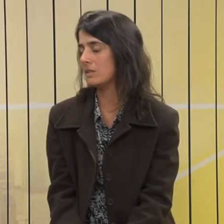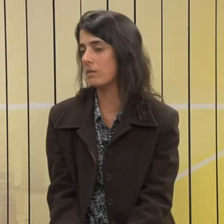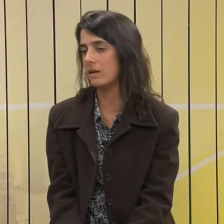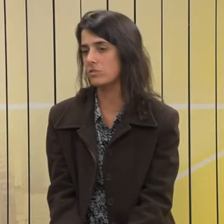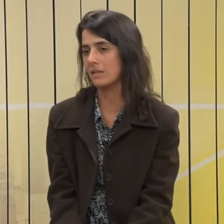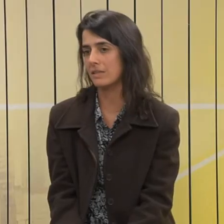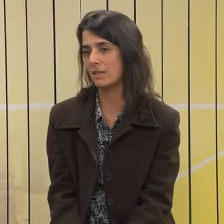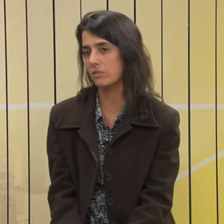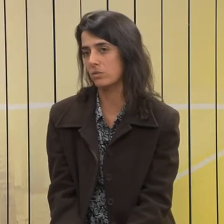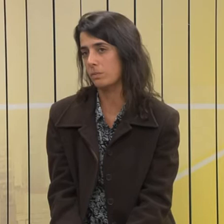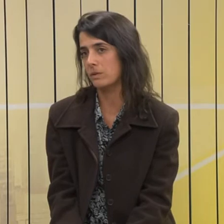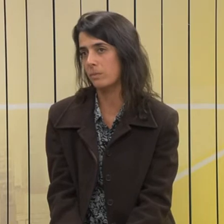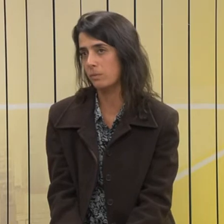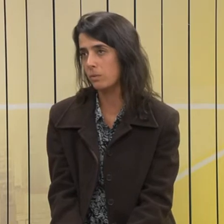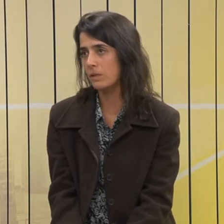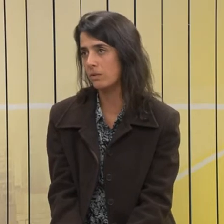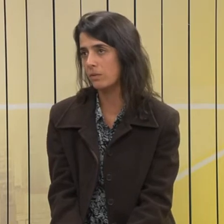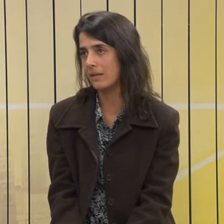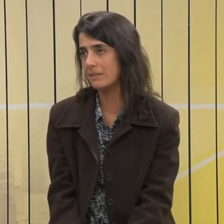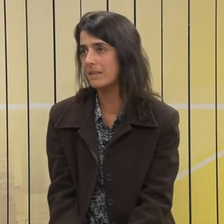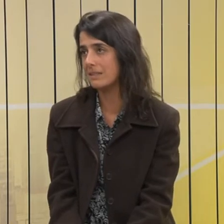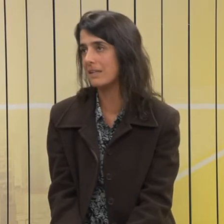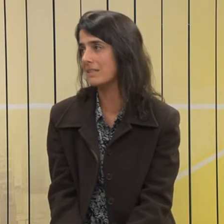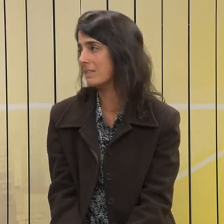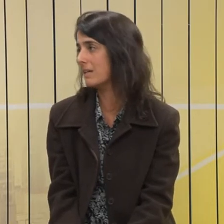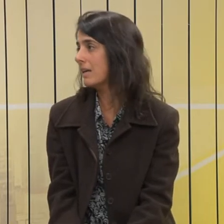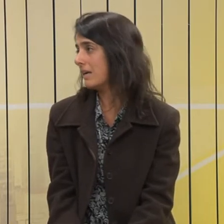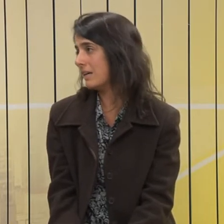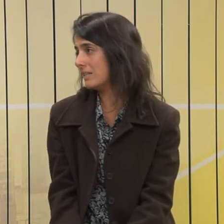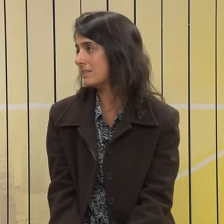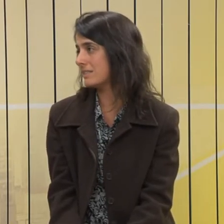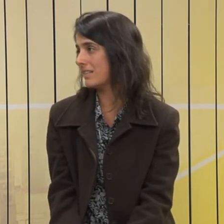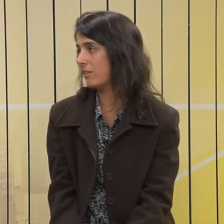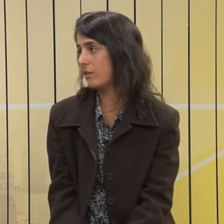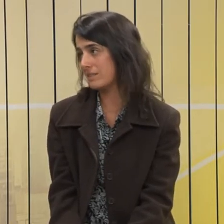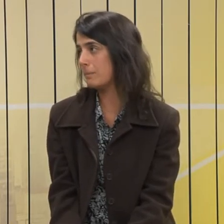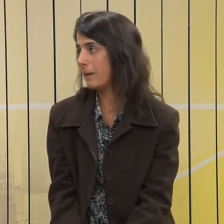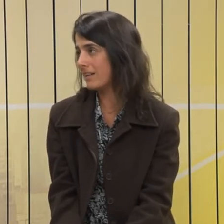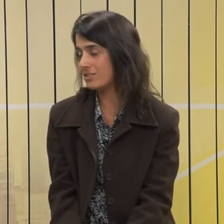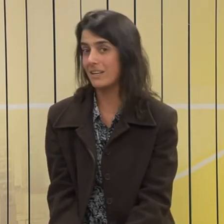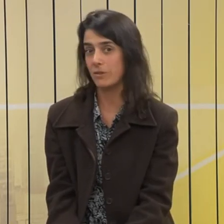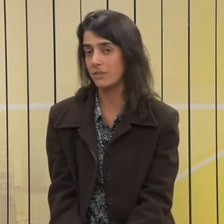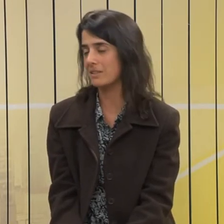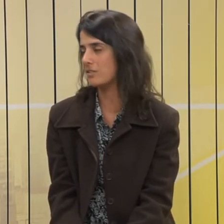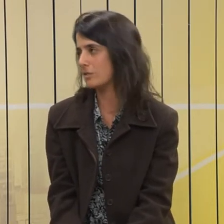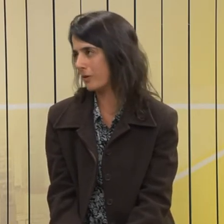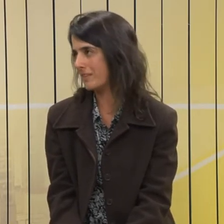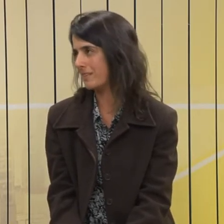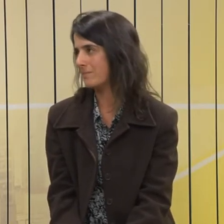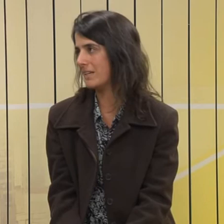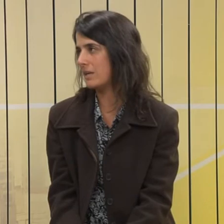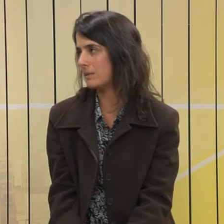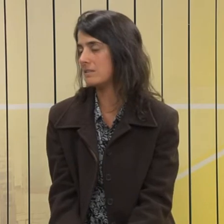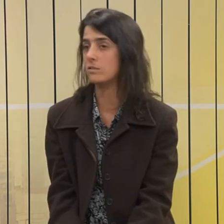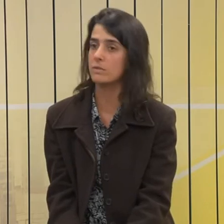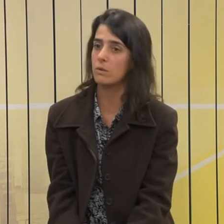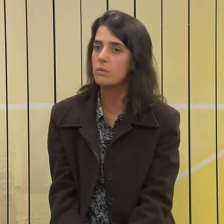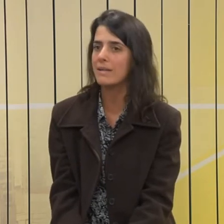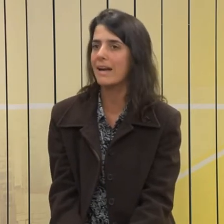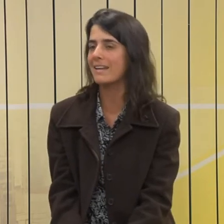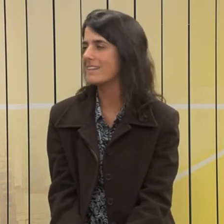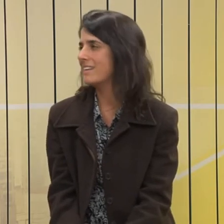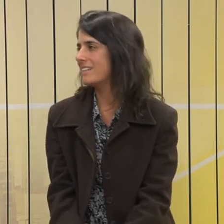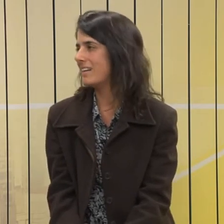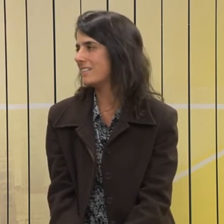existindo. Então acho que a tarefa do poder público é entender que eles, né, fazem parte da nossa história, né, e precisam ter